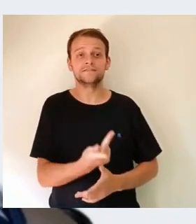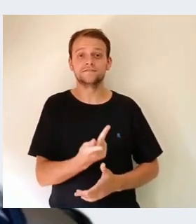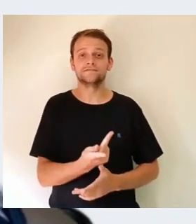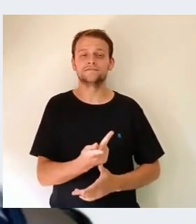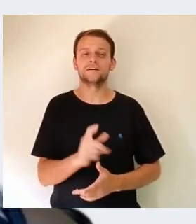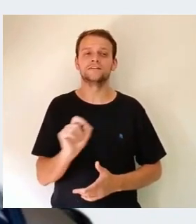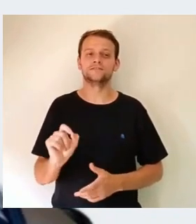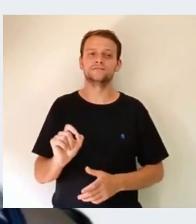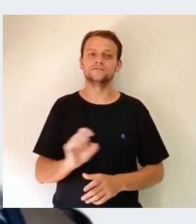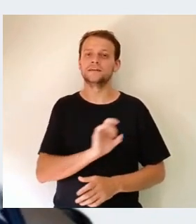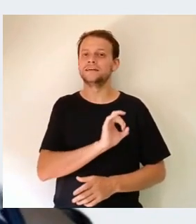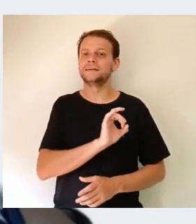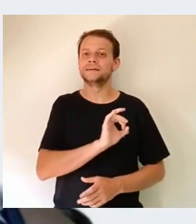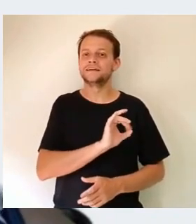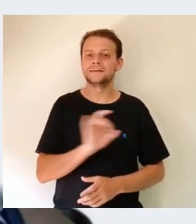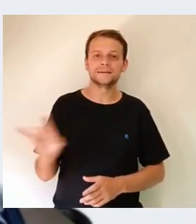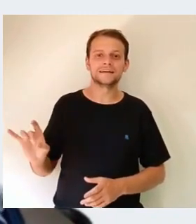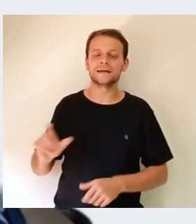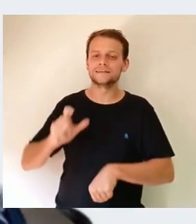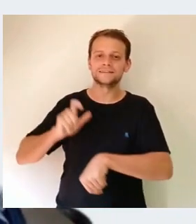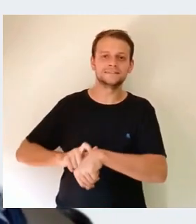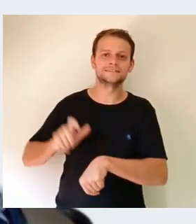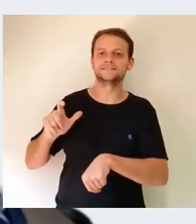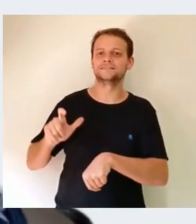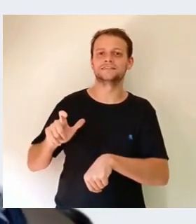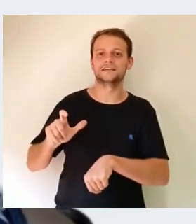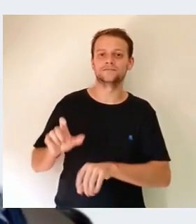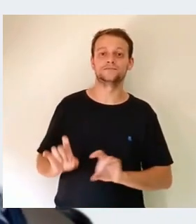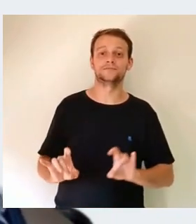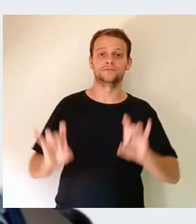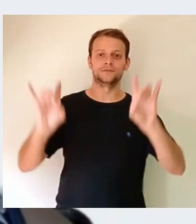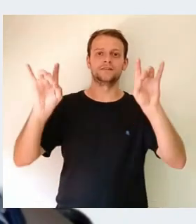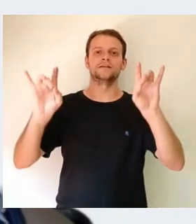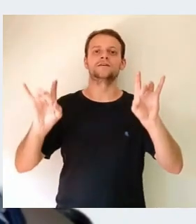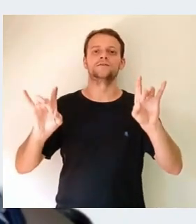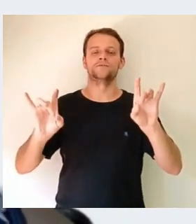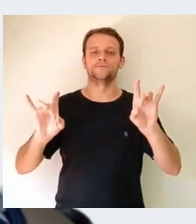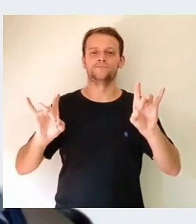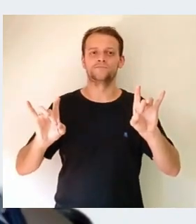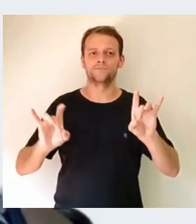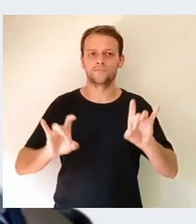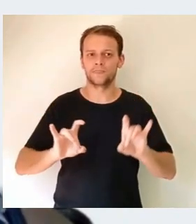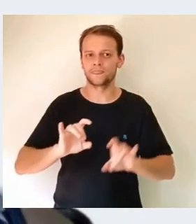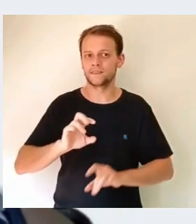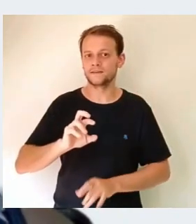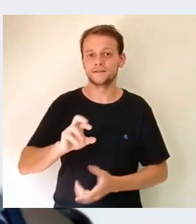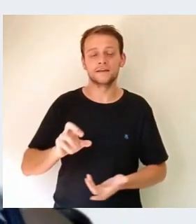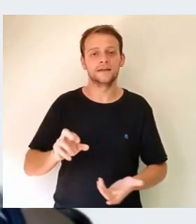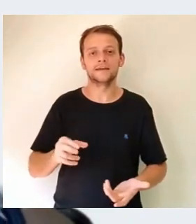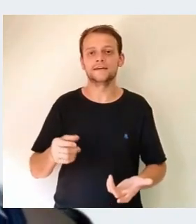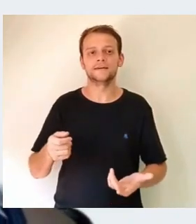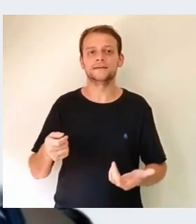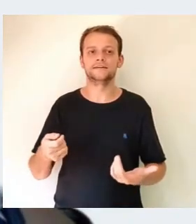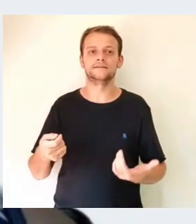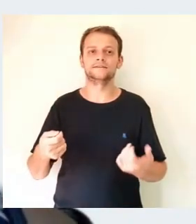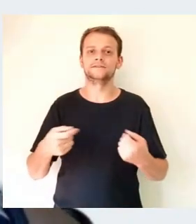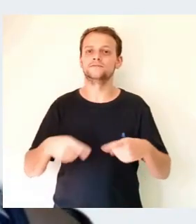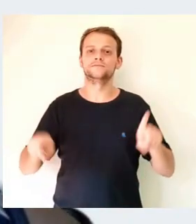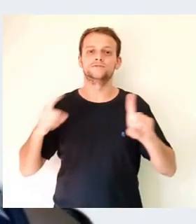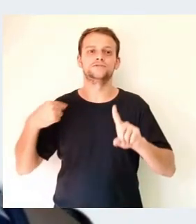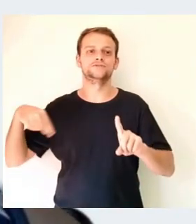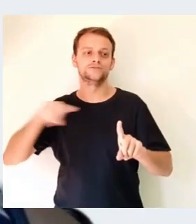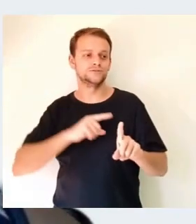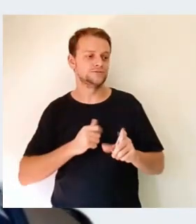E o quanto que ele fala sobre o que cada um tem como potencial, como um talento, cada um é único. E que não